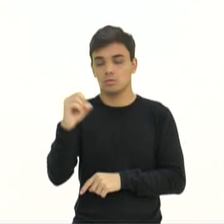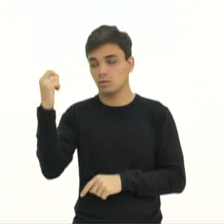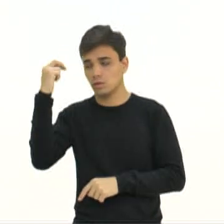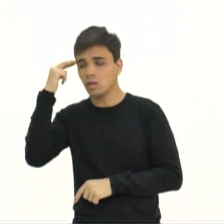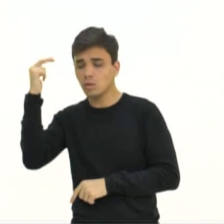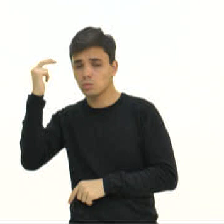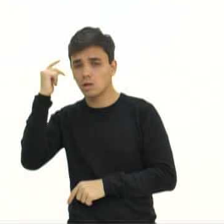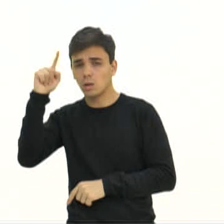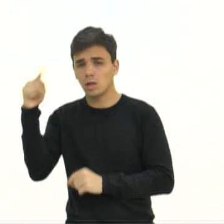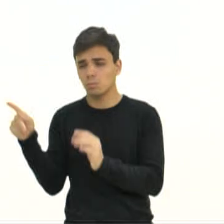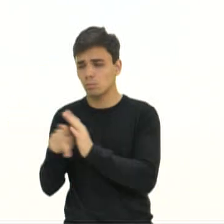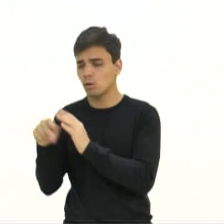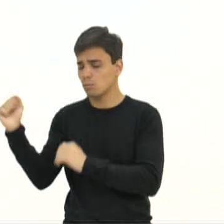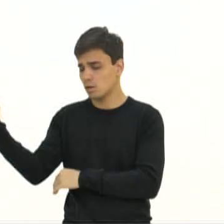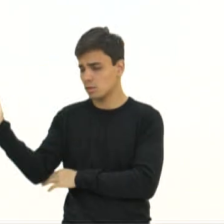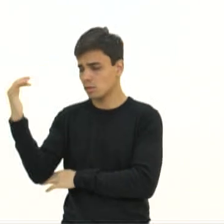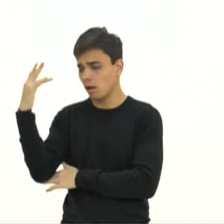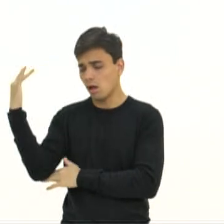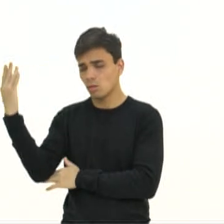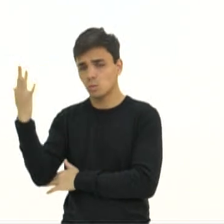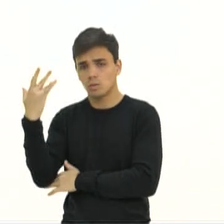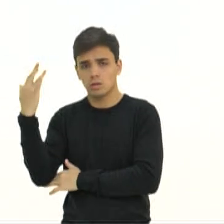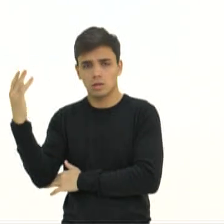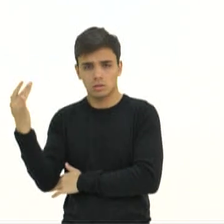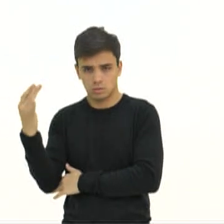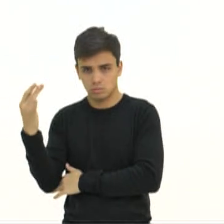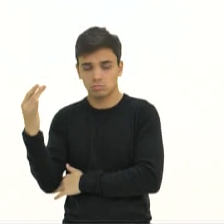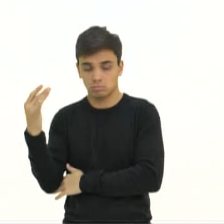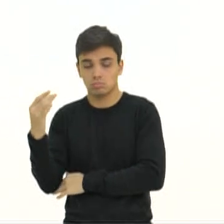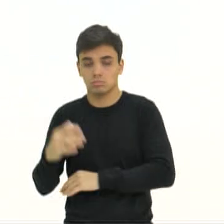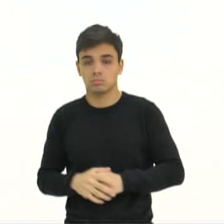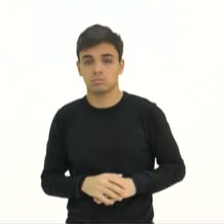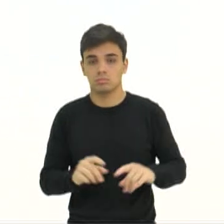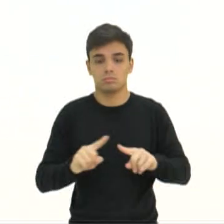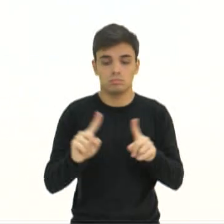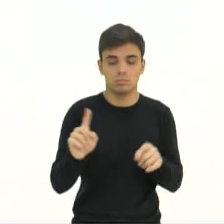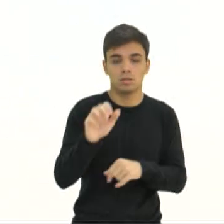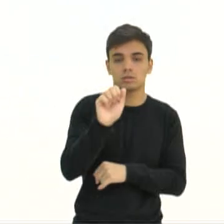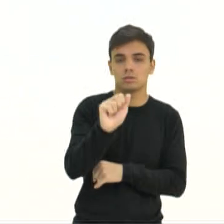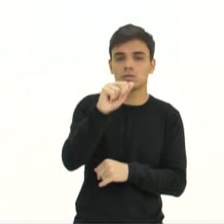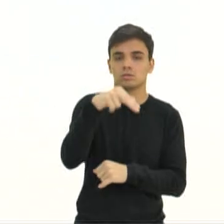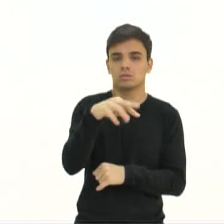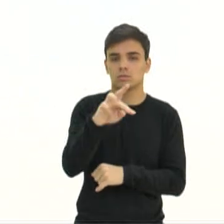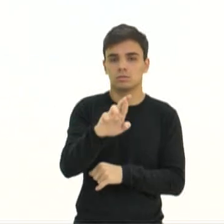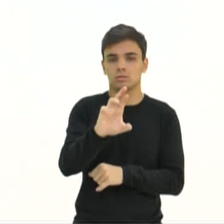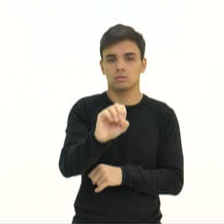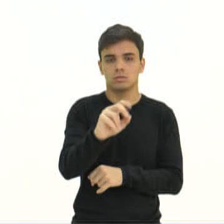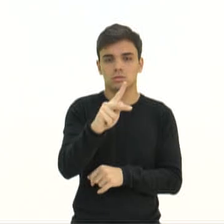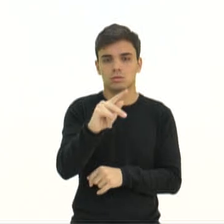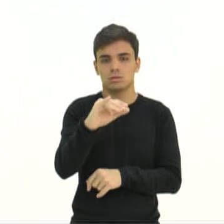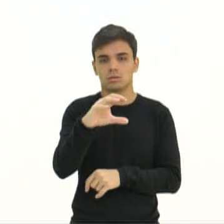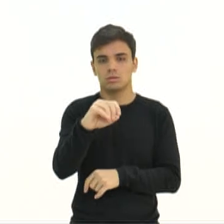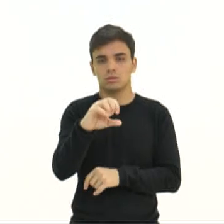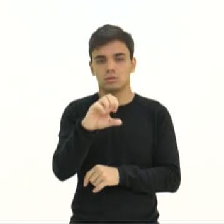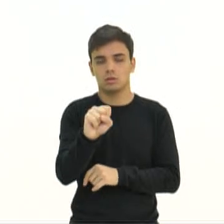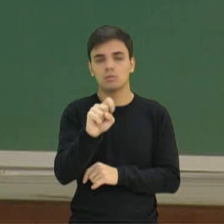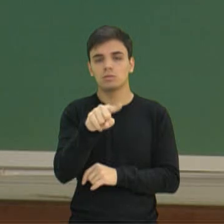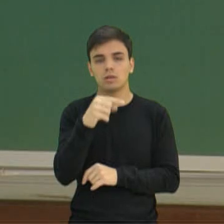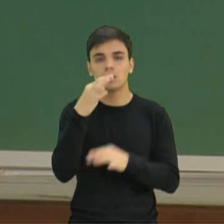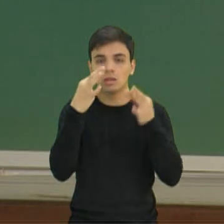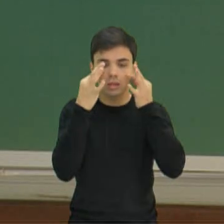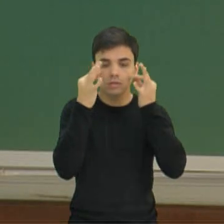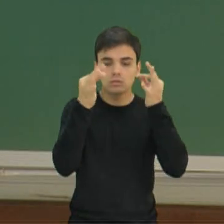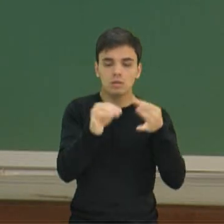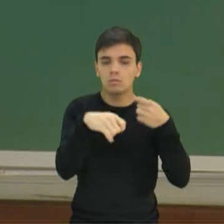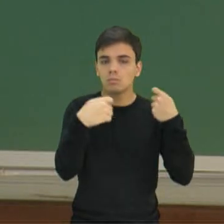A natureza é dinâmica e ela se transforma, né? Mas os antrópicos é o que nós queremos chamar a atenção, que são